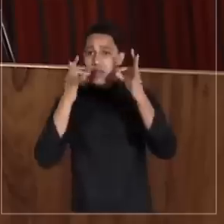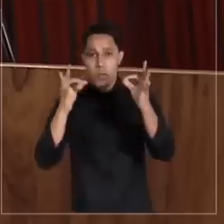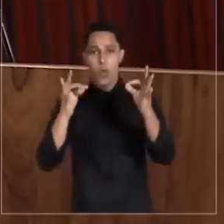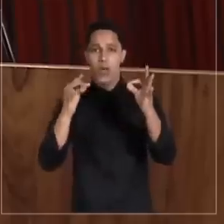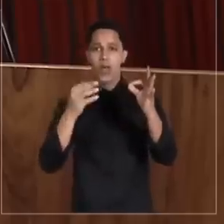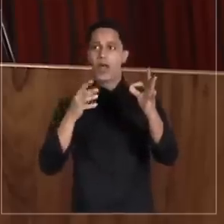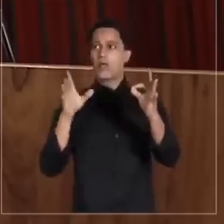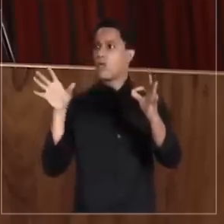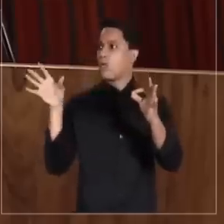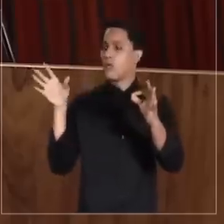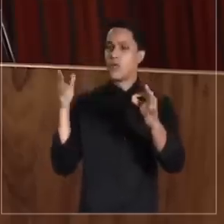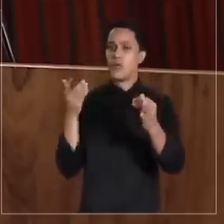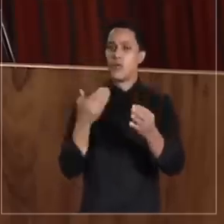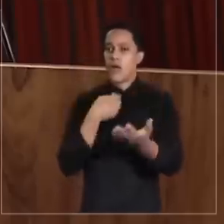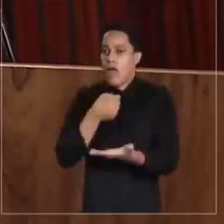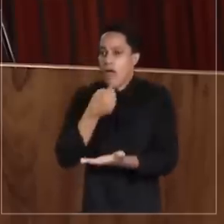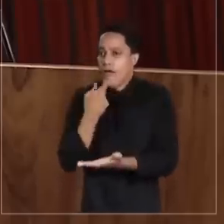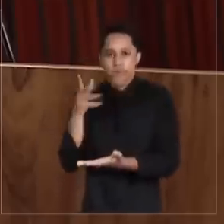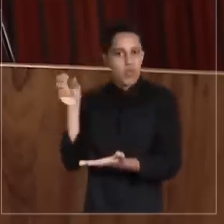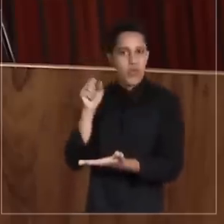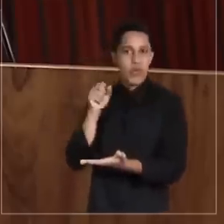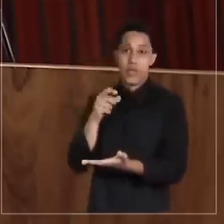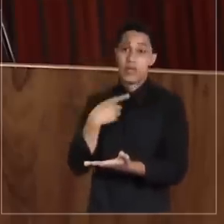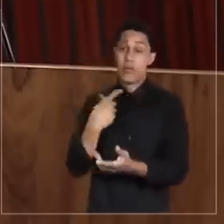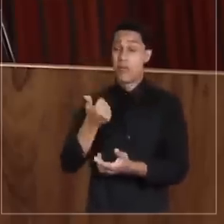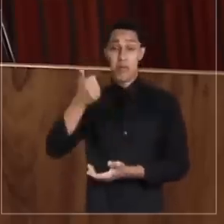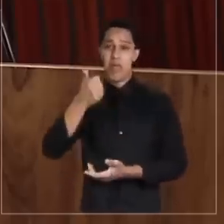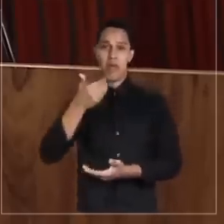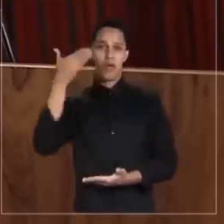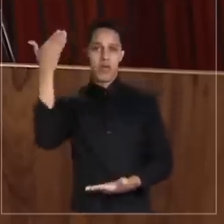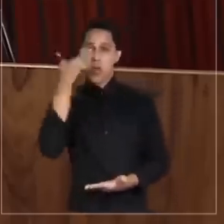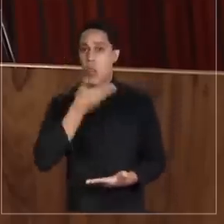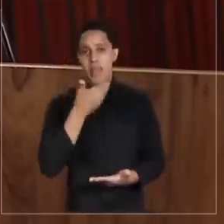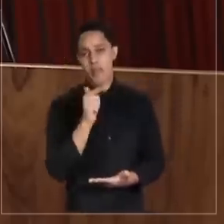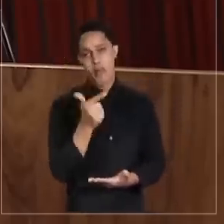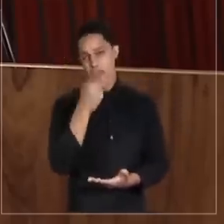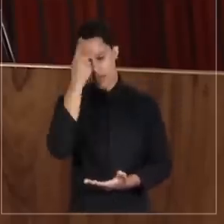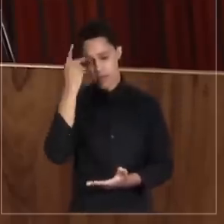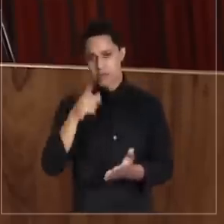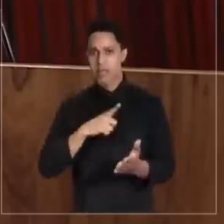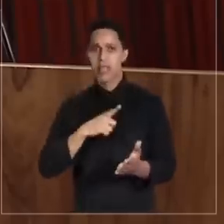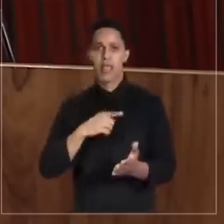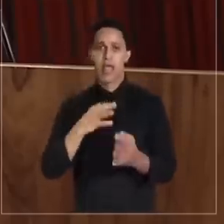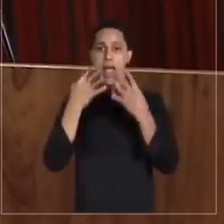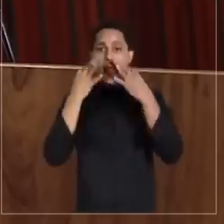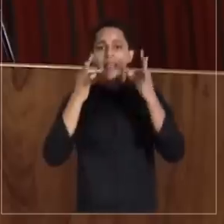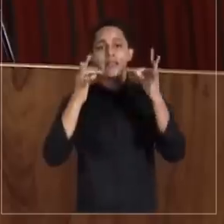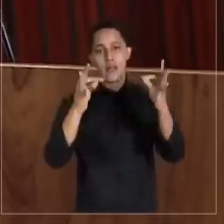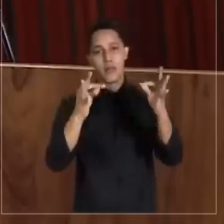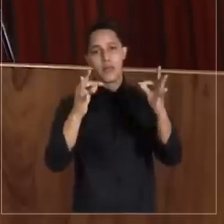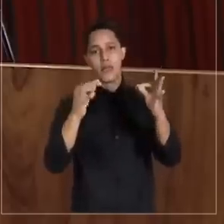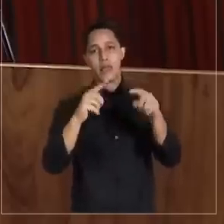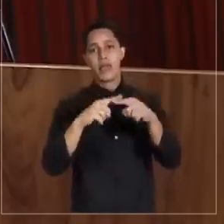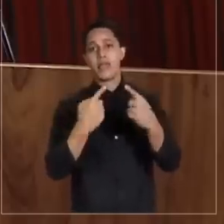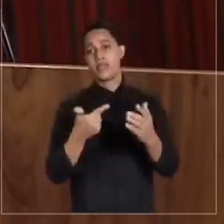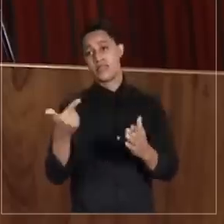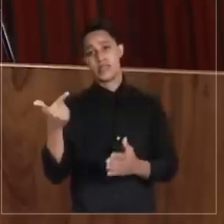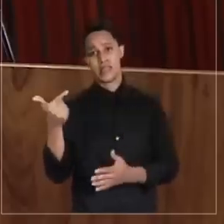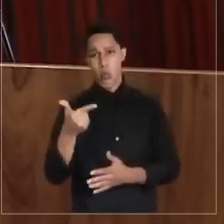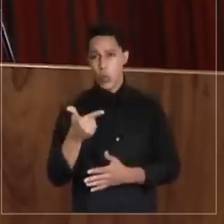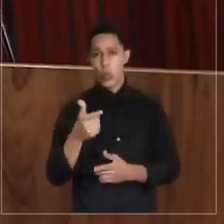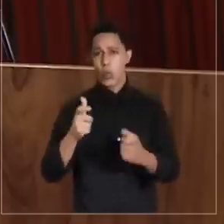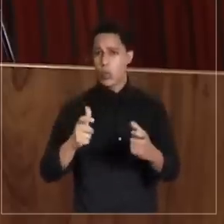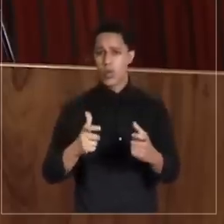ouvida. Em primeiro lugar, não se comprovou a imprescindibilidade dessa testemunha. Em segundo lugar, nós temos uma legislação e uma